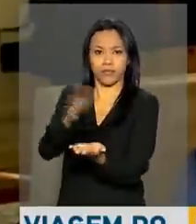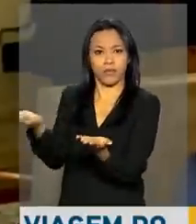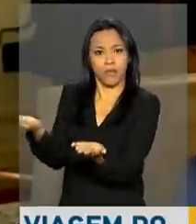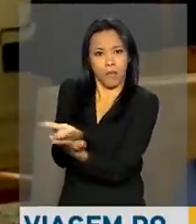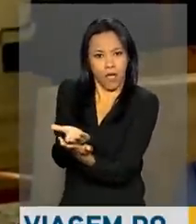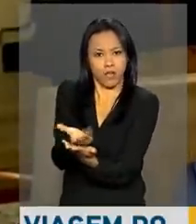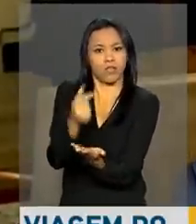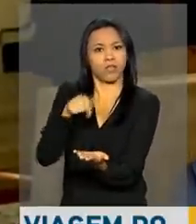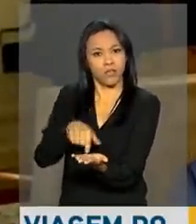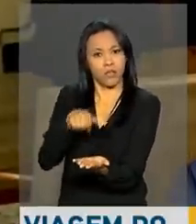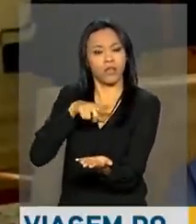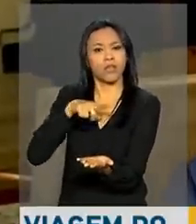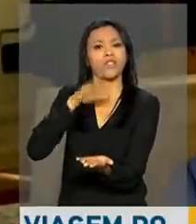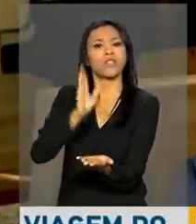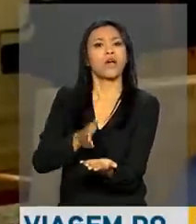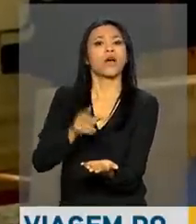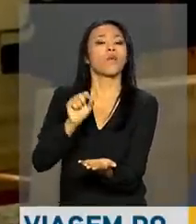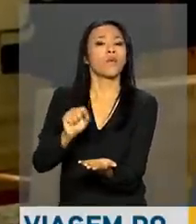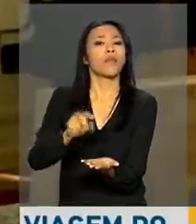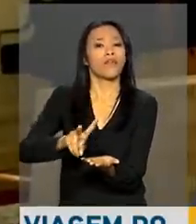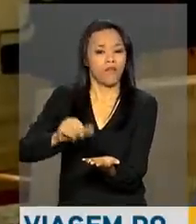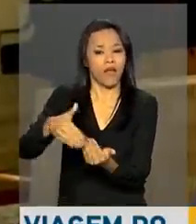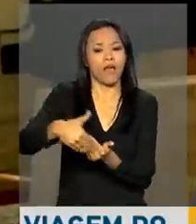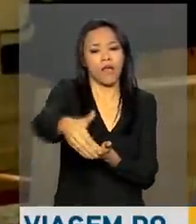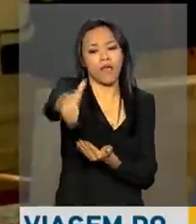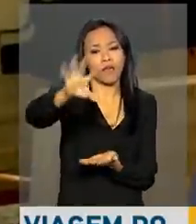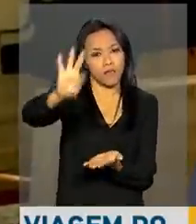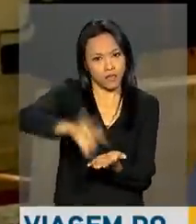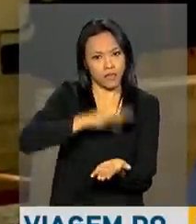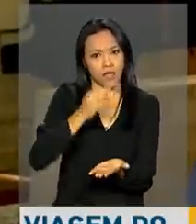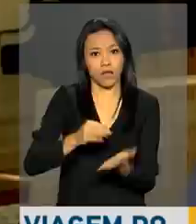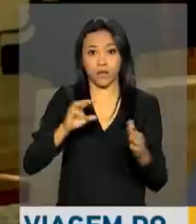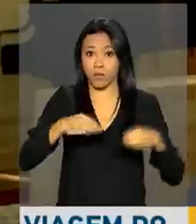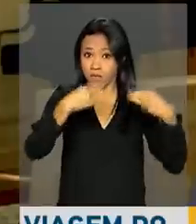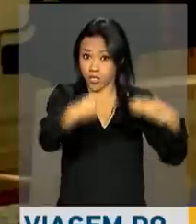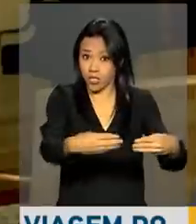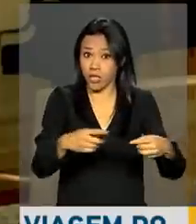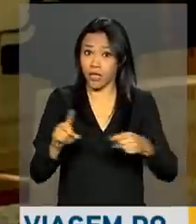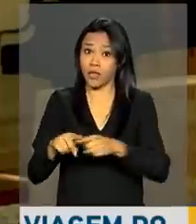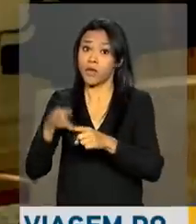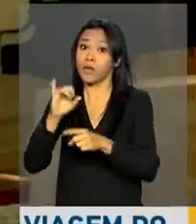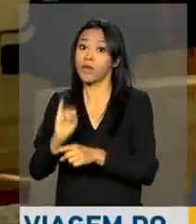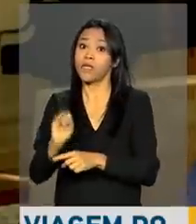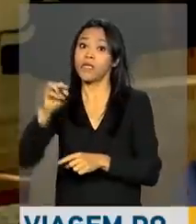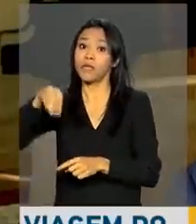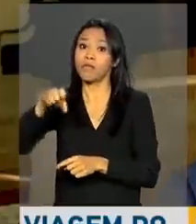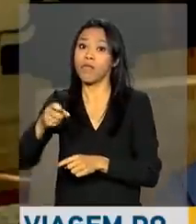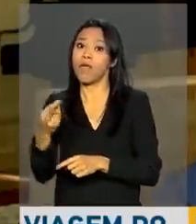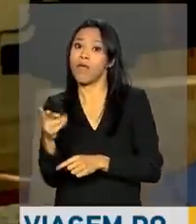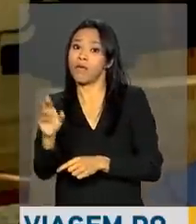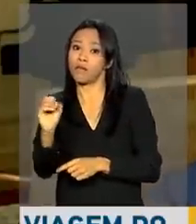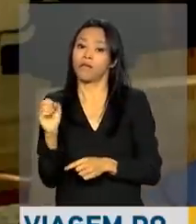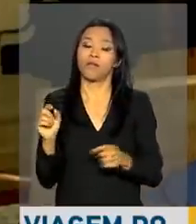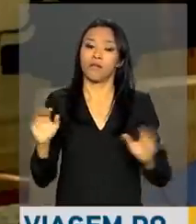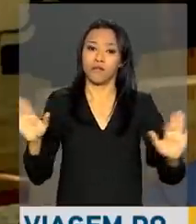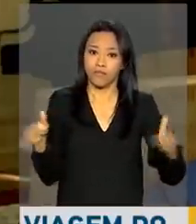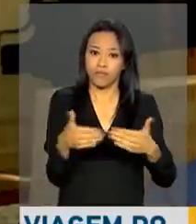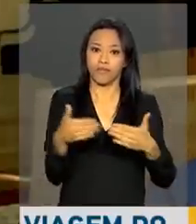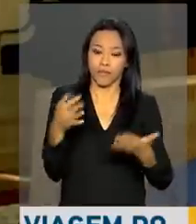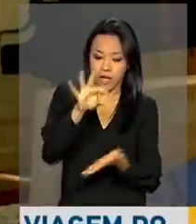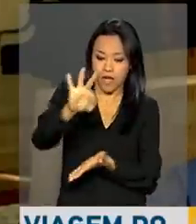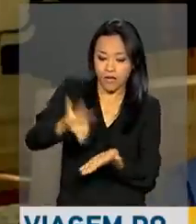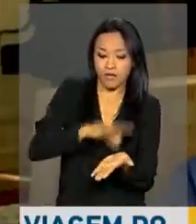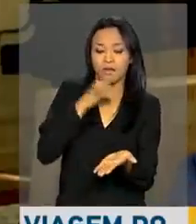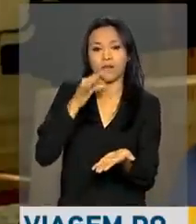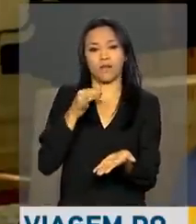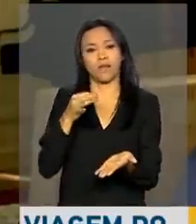Exterior e Serviços, nós temos um ato que será assinado entre o Ministério, o Imetro e o Imetro local, onde nós vamos poder